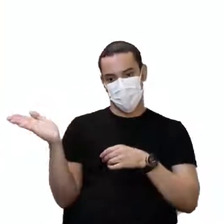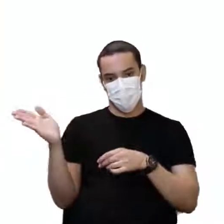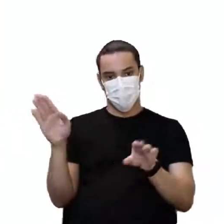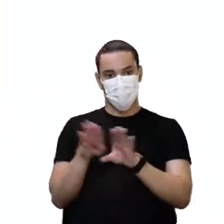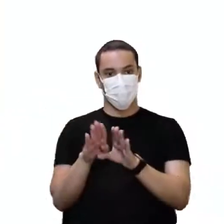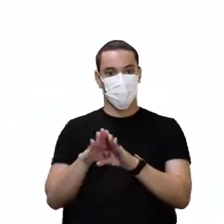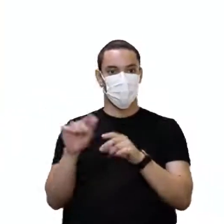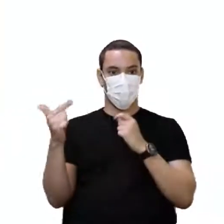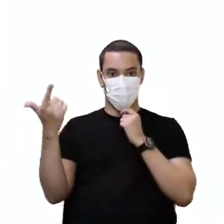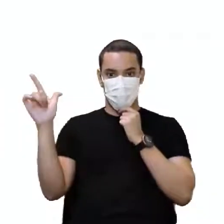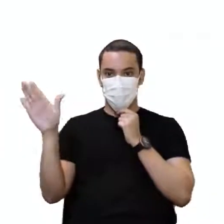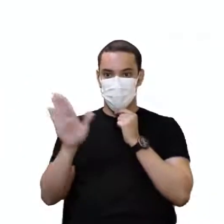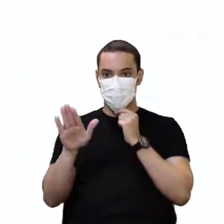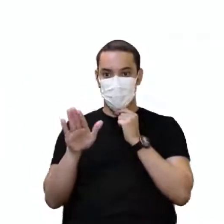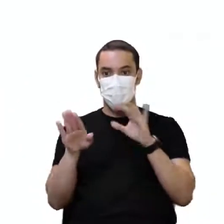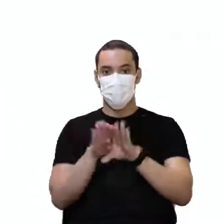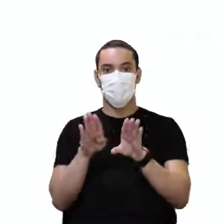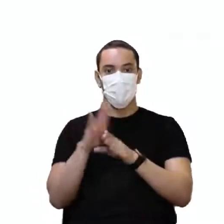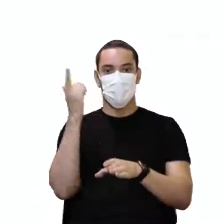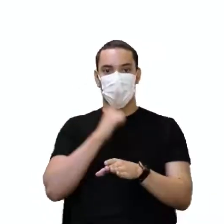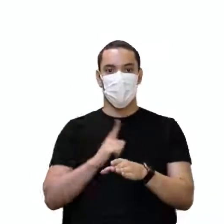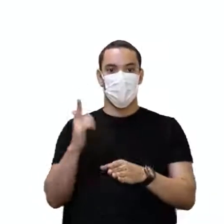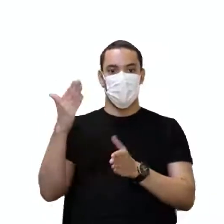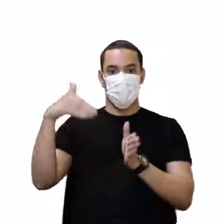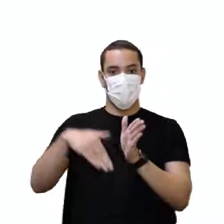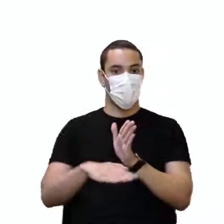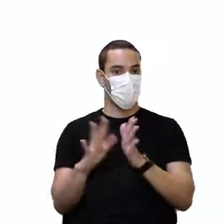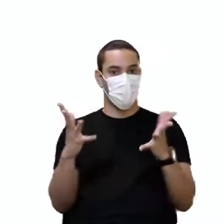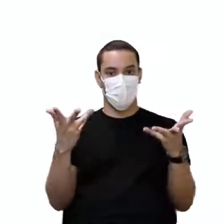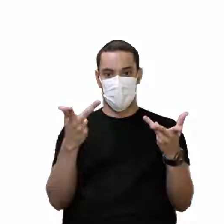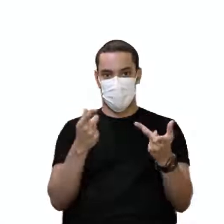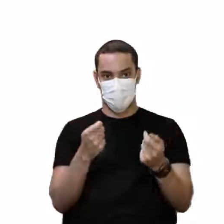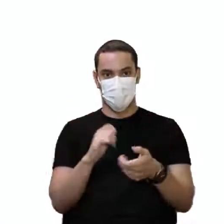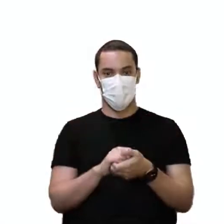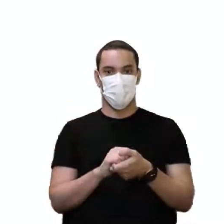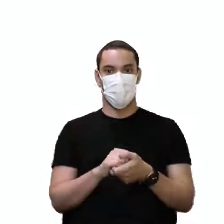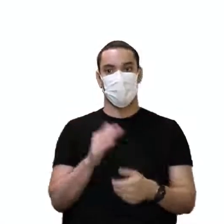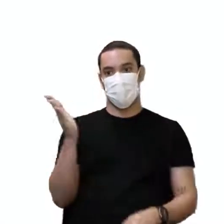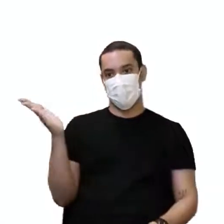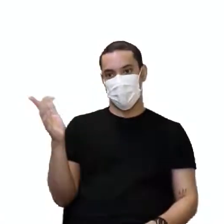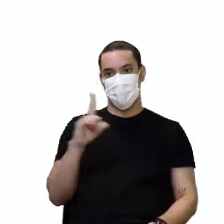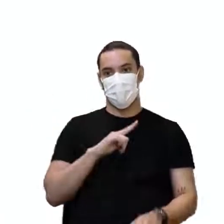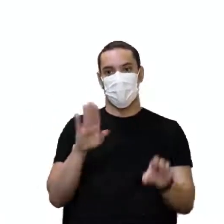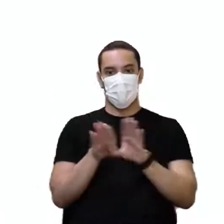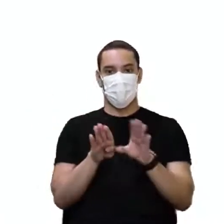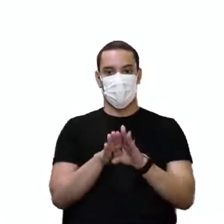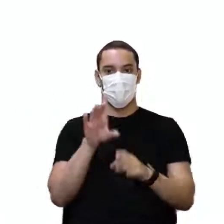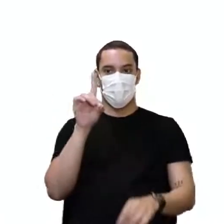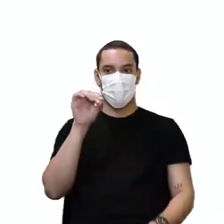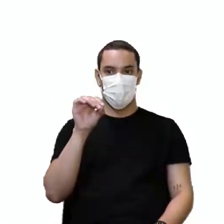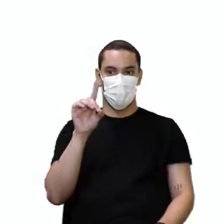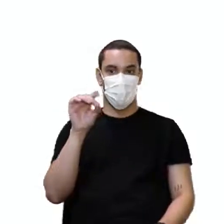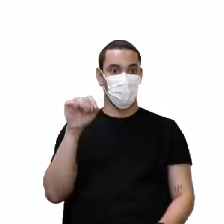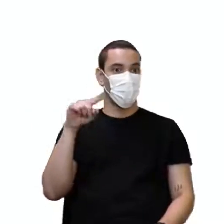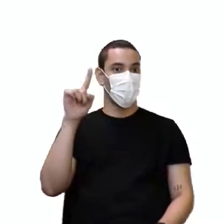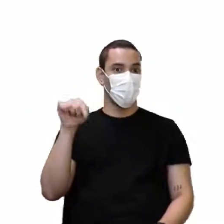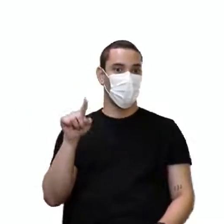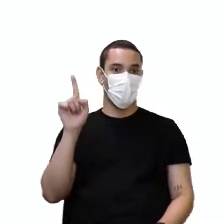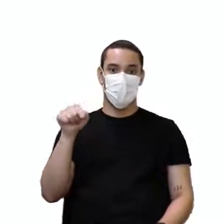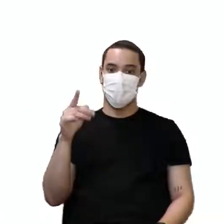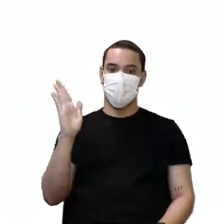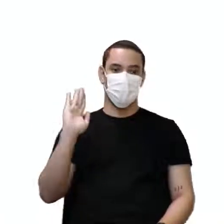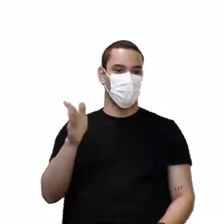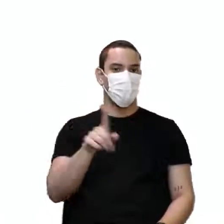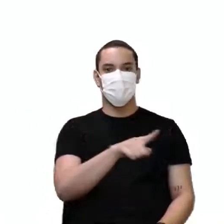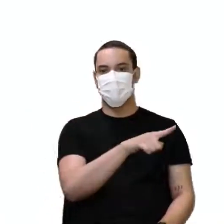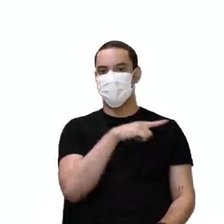e aquelas que vão ali mergulhar belíssimamente, tá? E aqui a gente também tem o Dodô, que é uma ave pré-histórica que